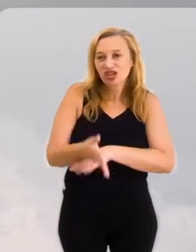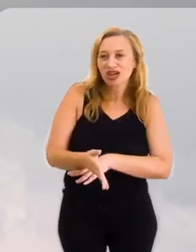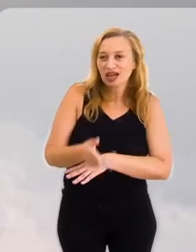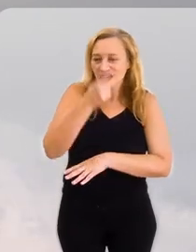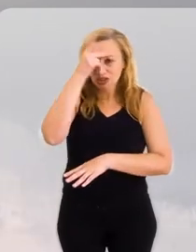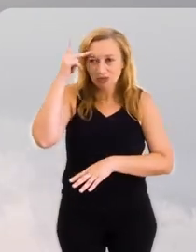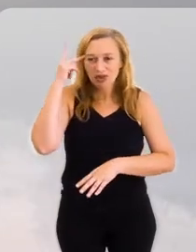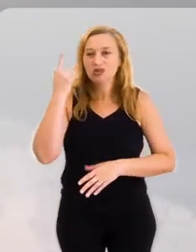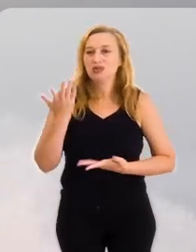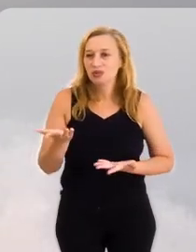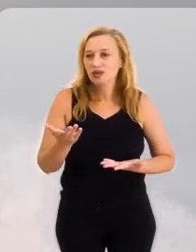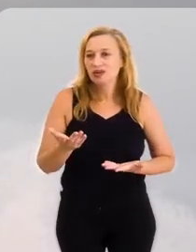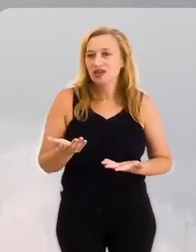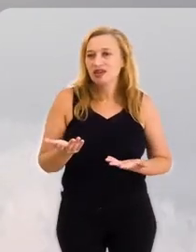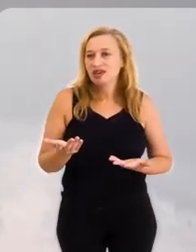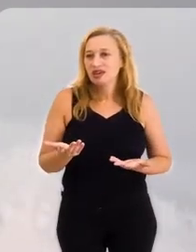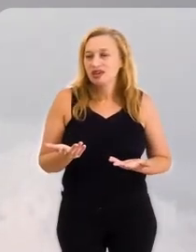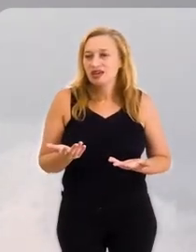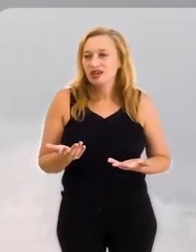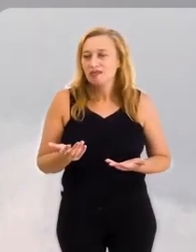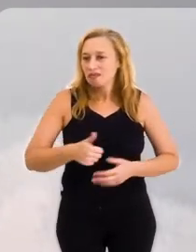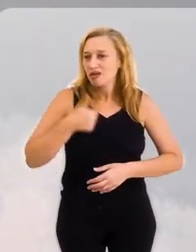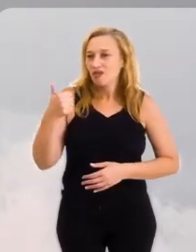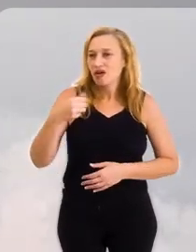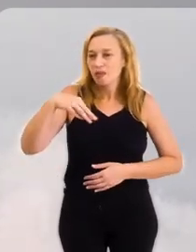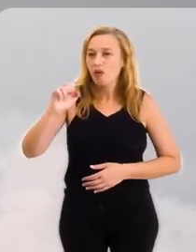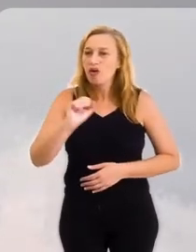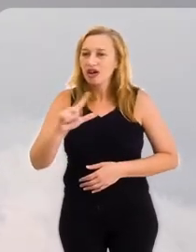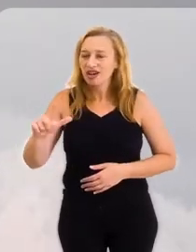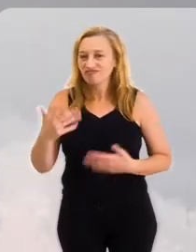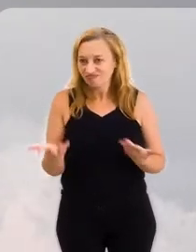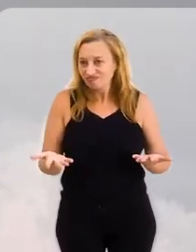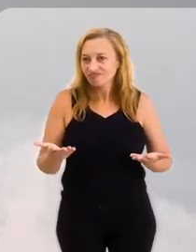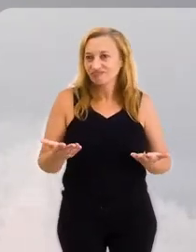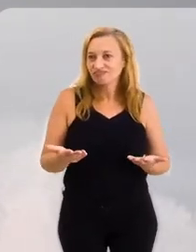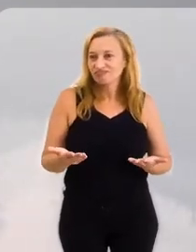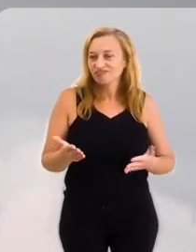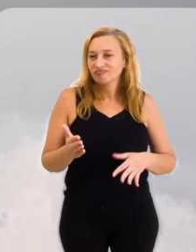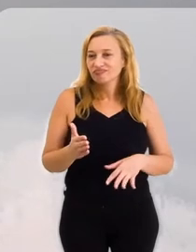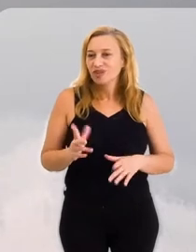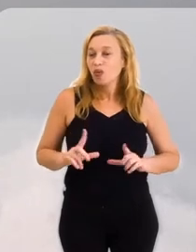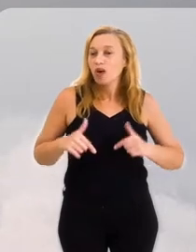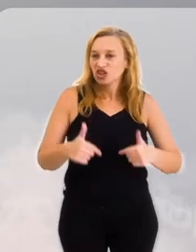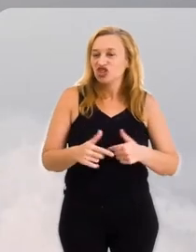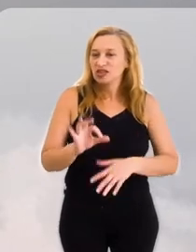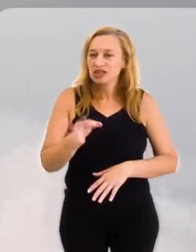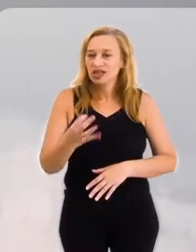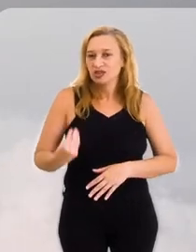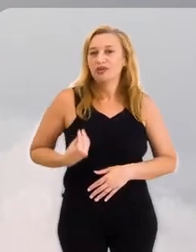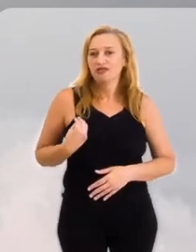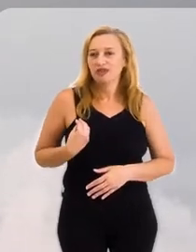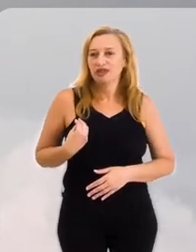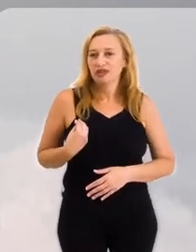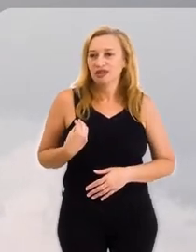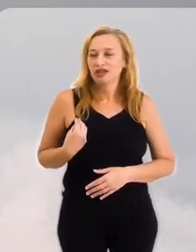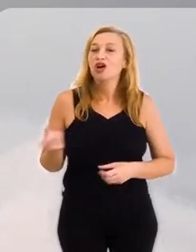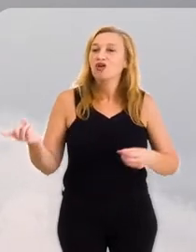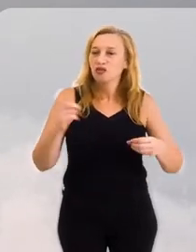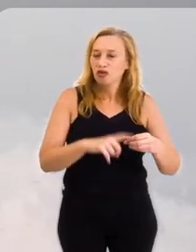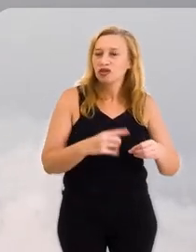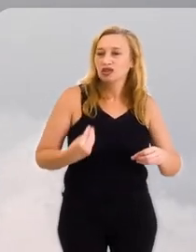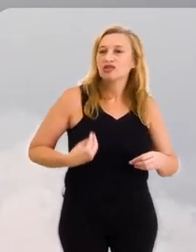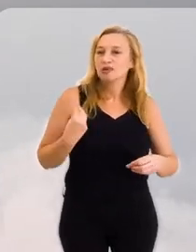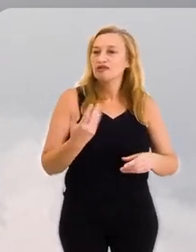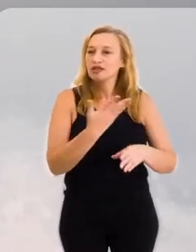atingir as pessoas lado seria muito filosofia moral é pouca especulação é muito mais ação concreta sobre a vida